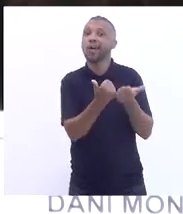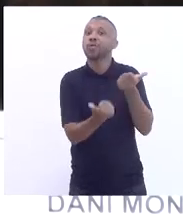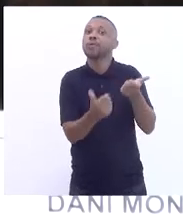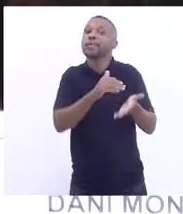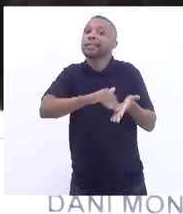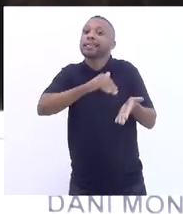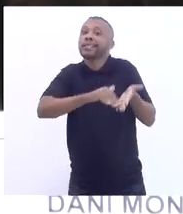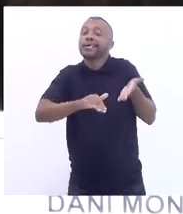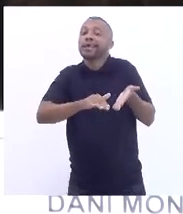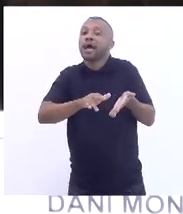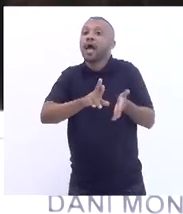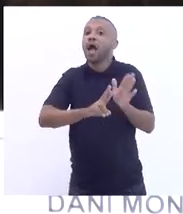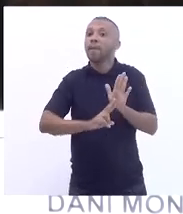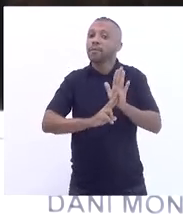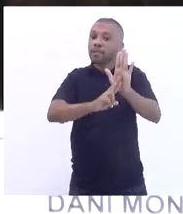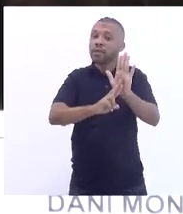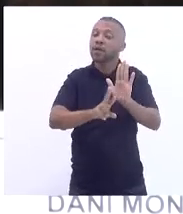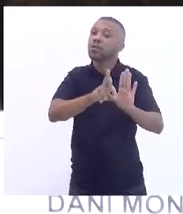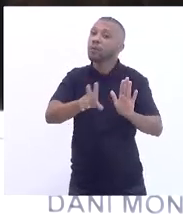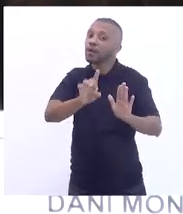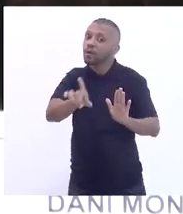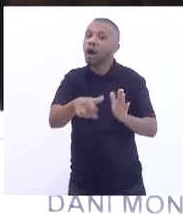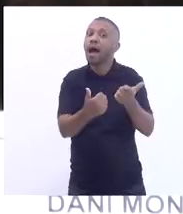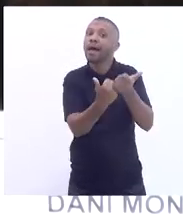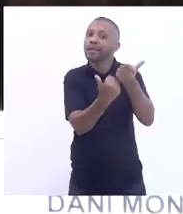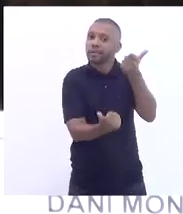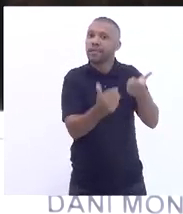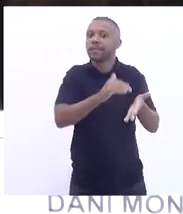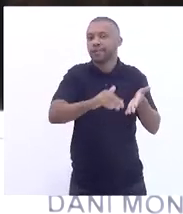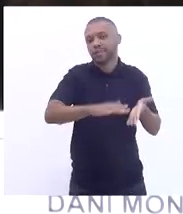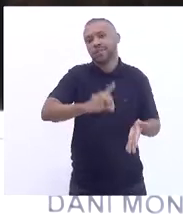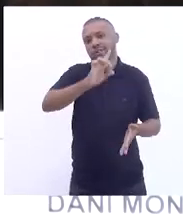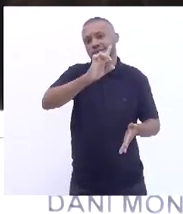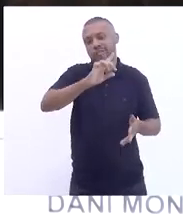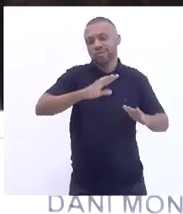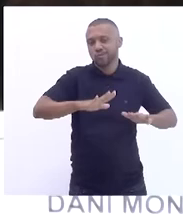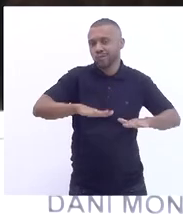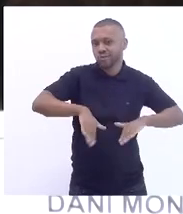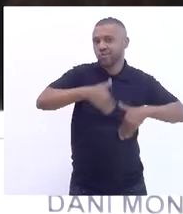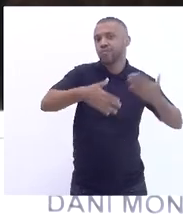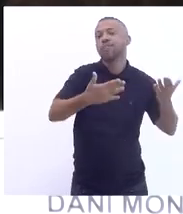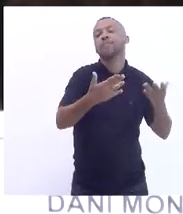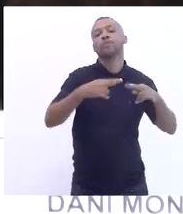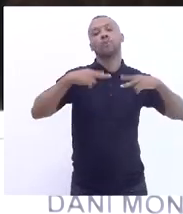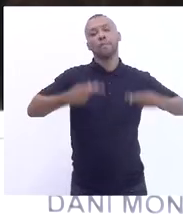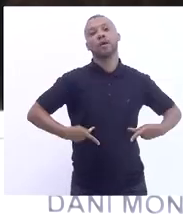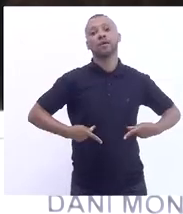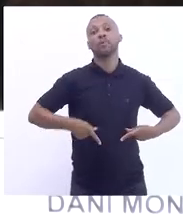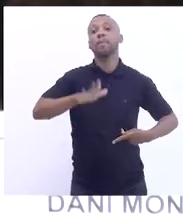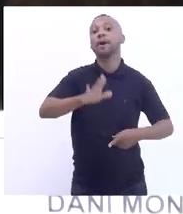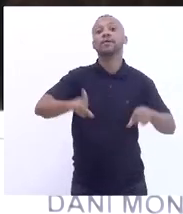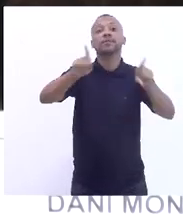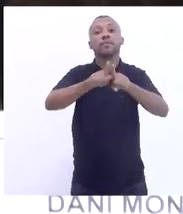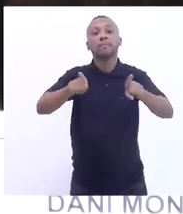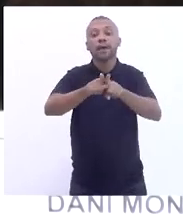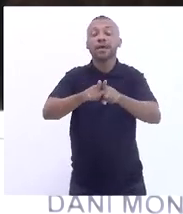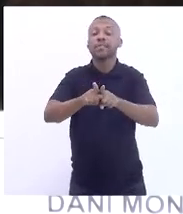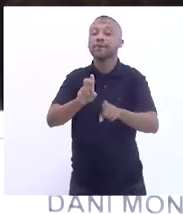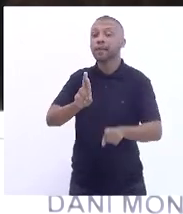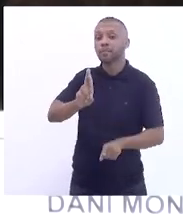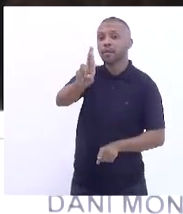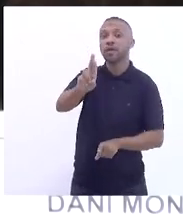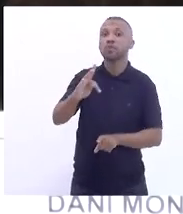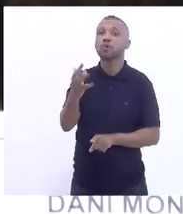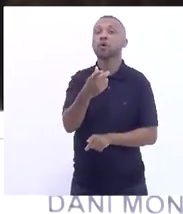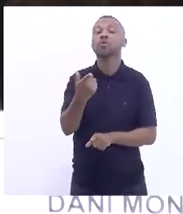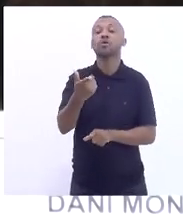representando não apenas a secretaria a partir das suas subsecretaria de desenvolvimento humano mas também todo